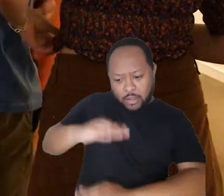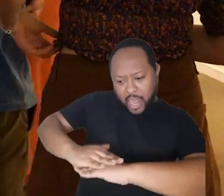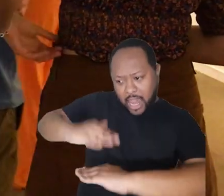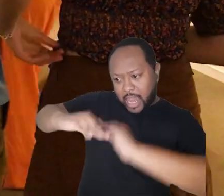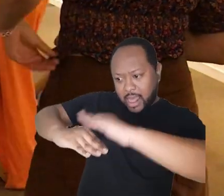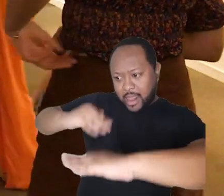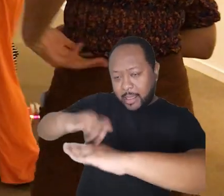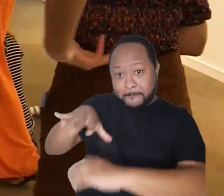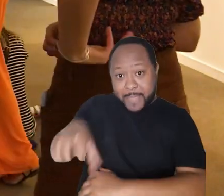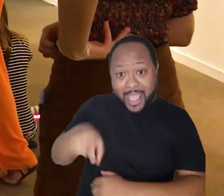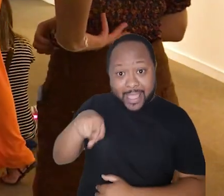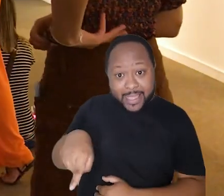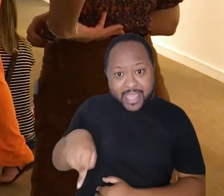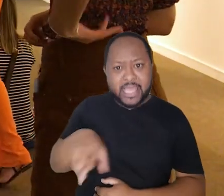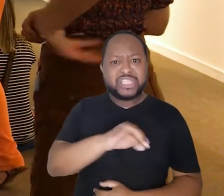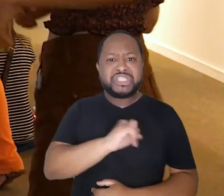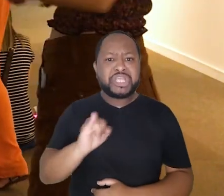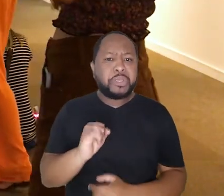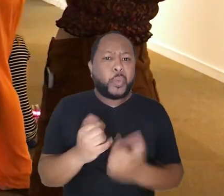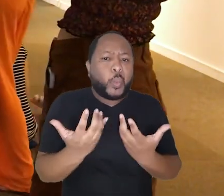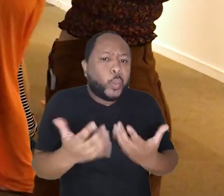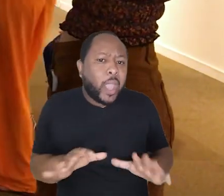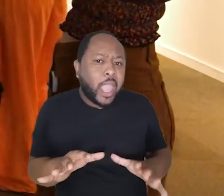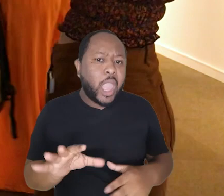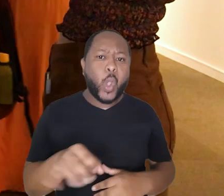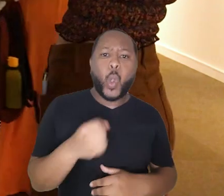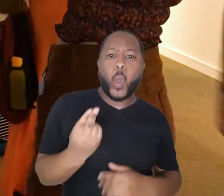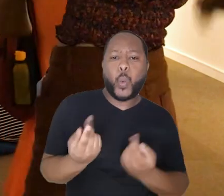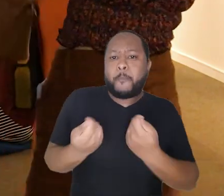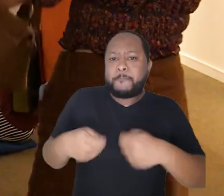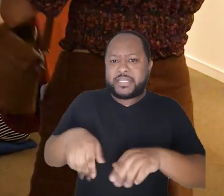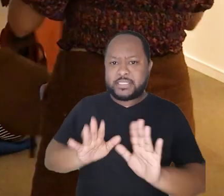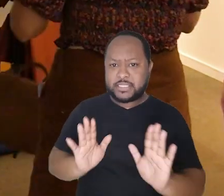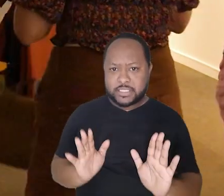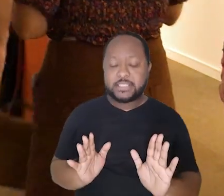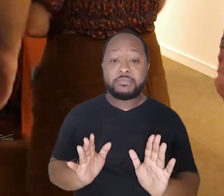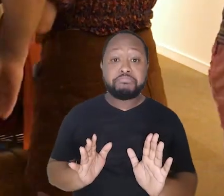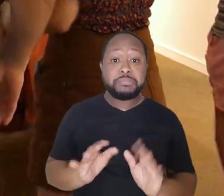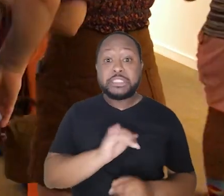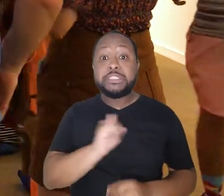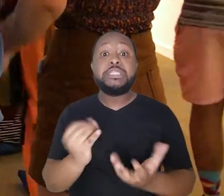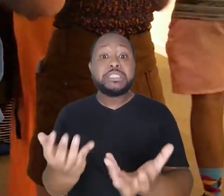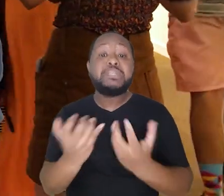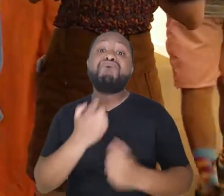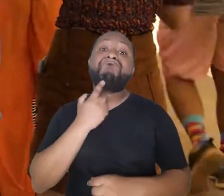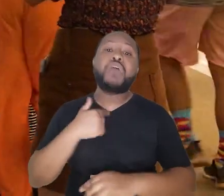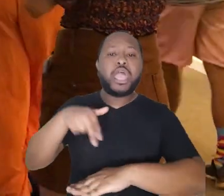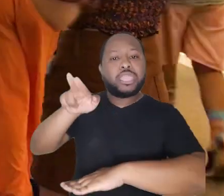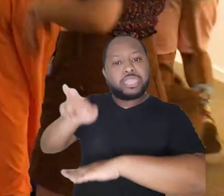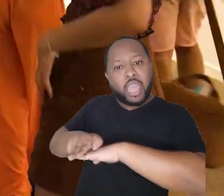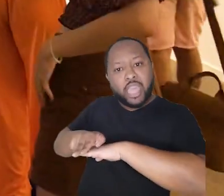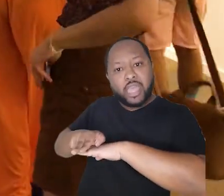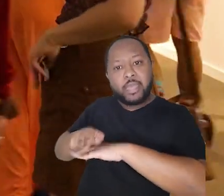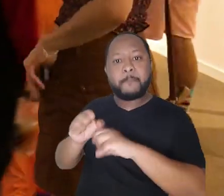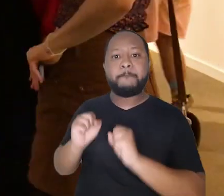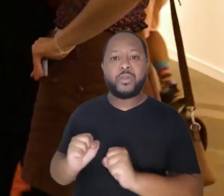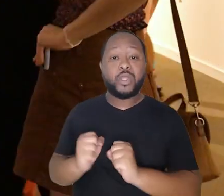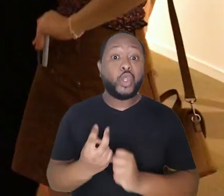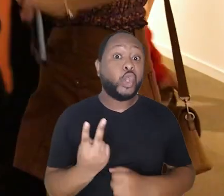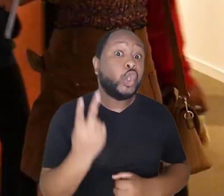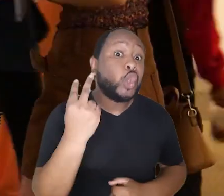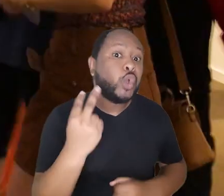não quiser travesseiro, quem não precisa. Quem quiser deitar também, tá bom? Quem tiver com 2 travesseiros aí não